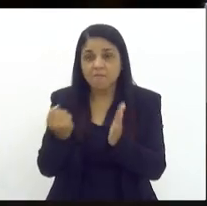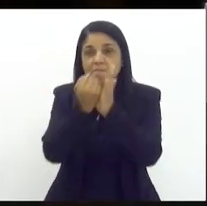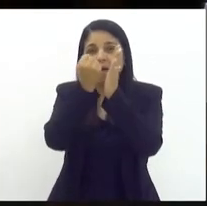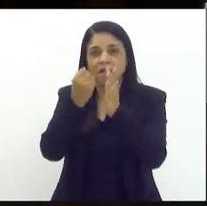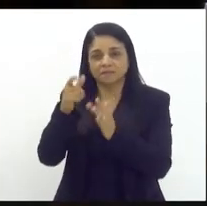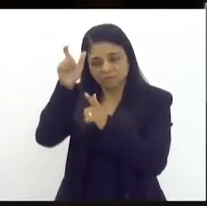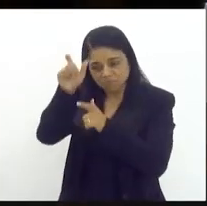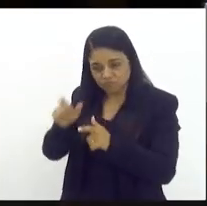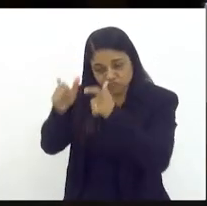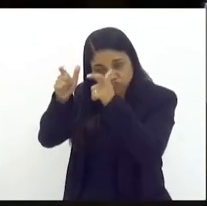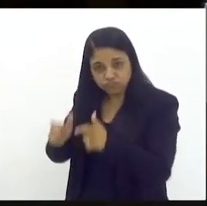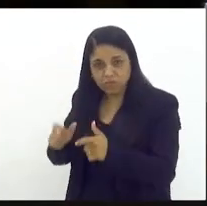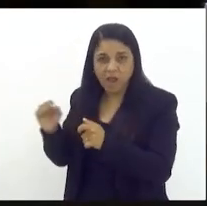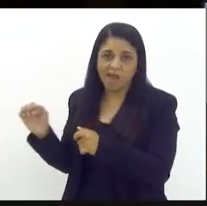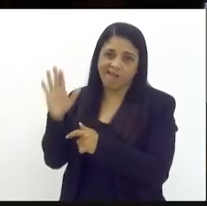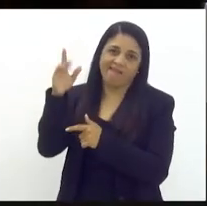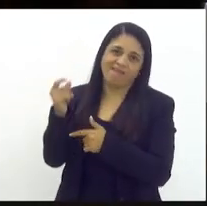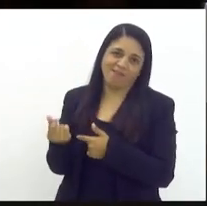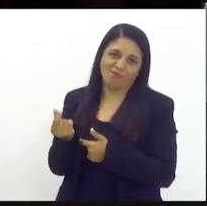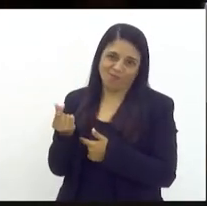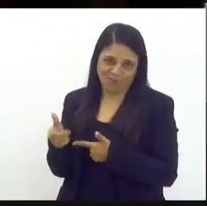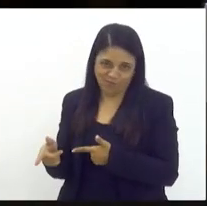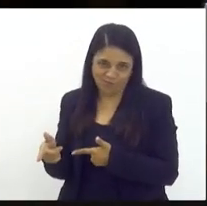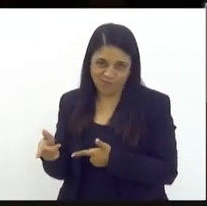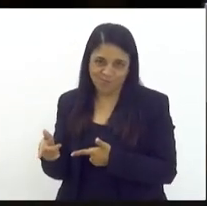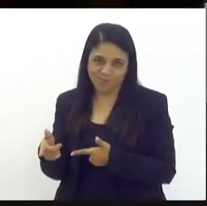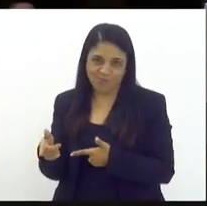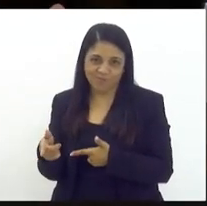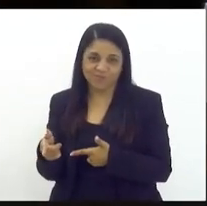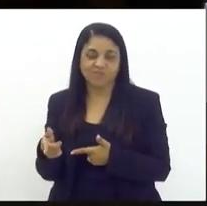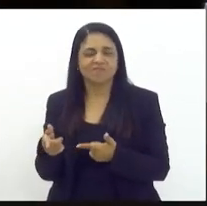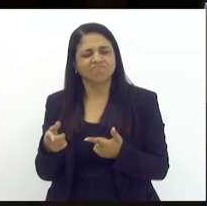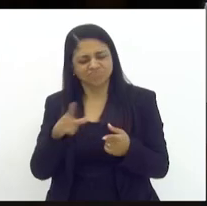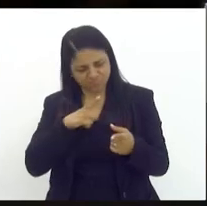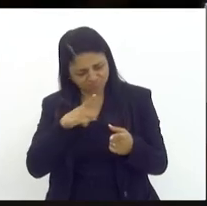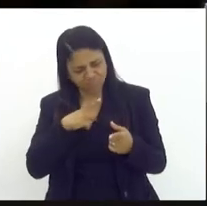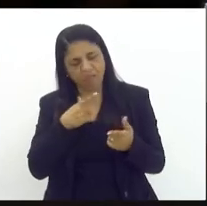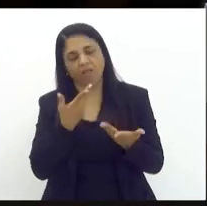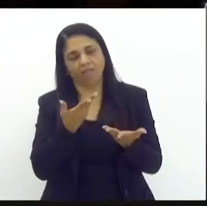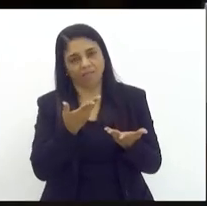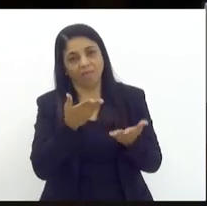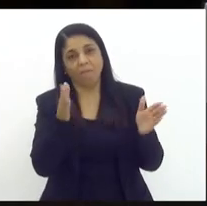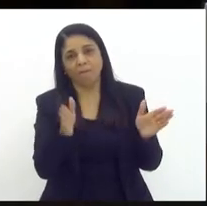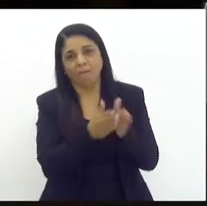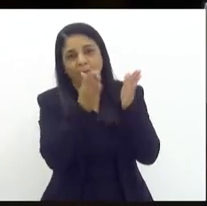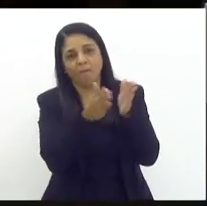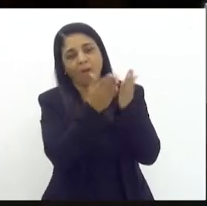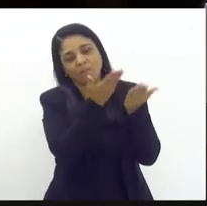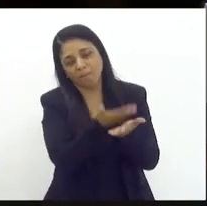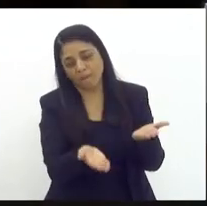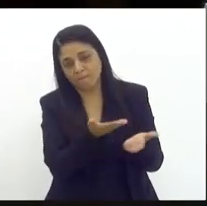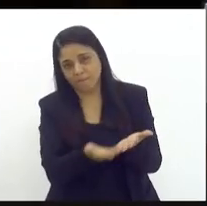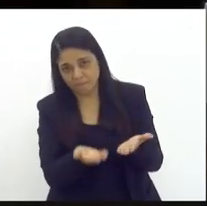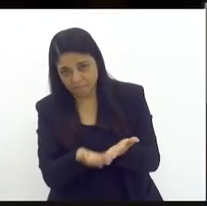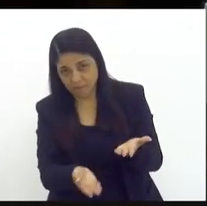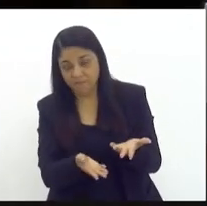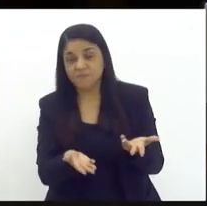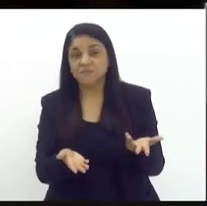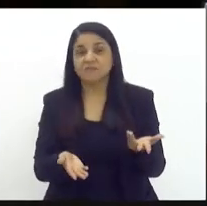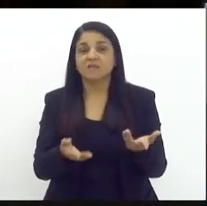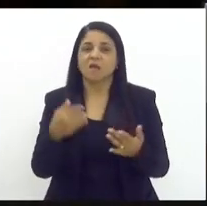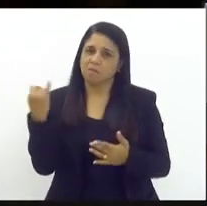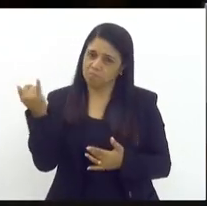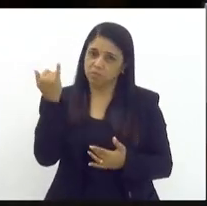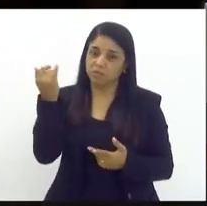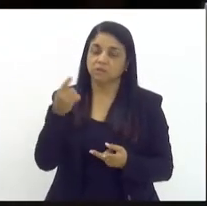relativamente diz que não tem perdas absolutas mas as relativas evidentemente tem que ter tá então esse é a primeira coisa importante